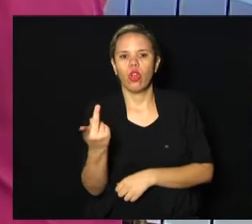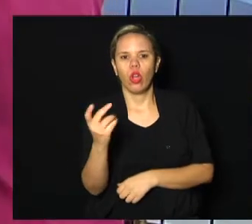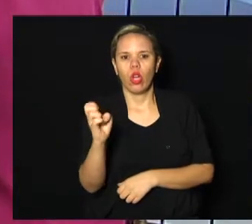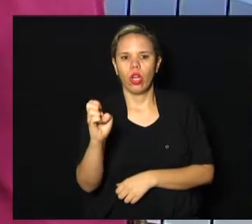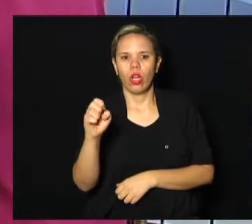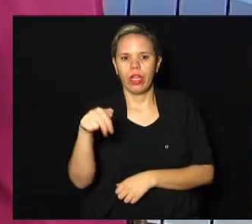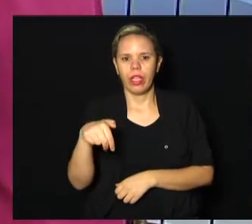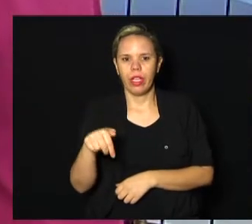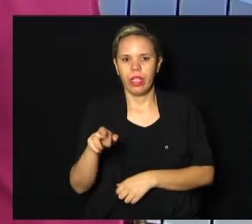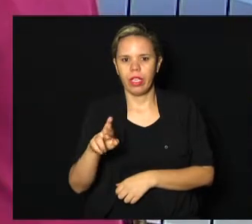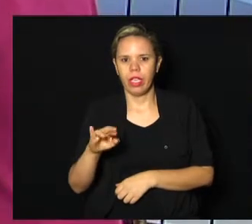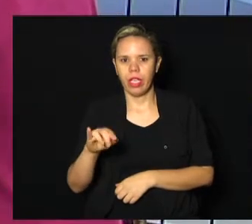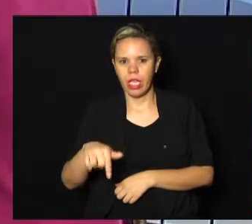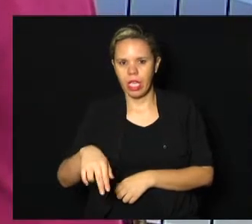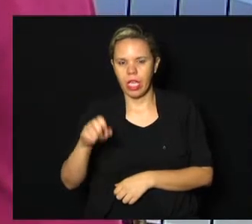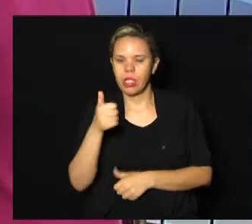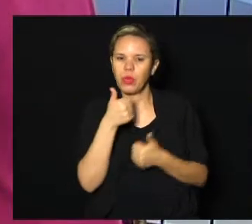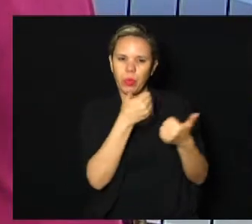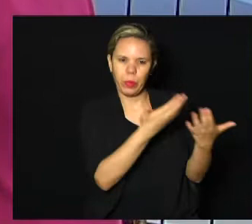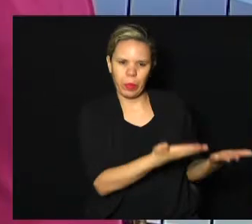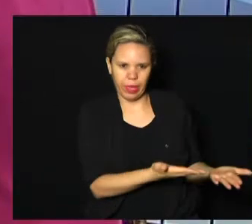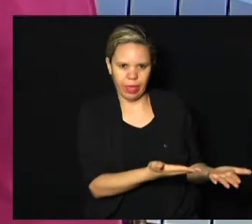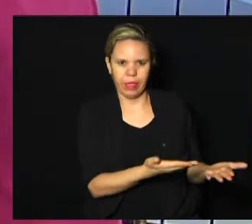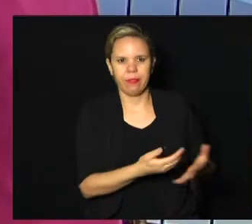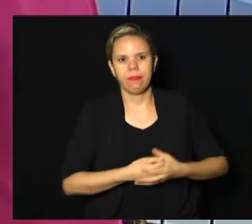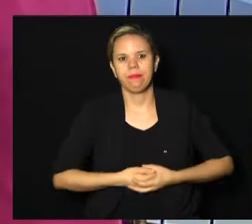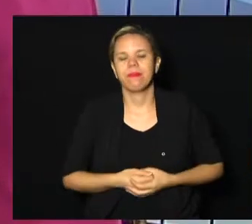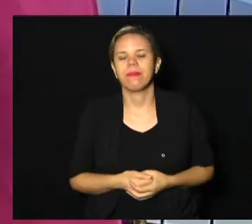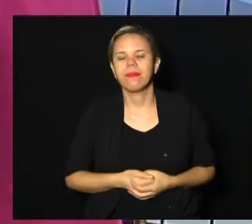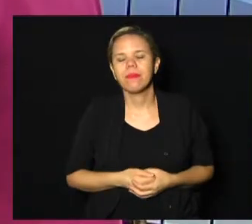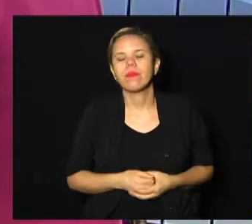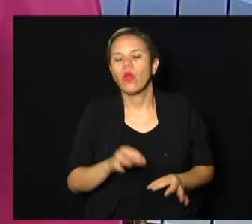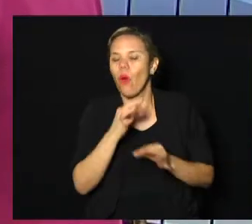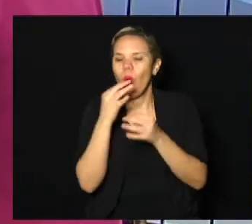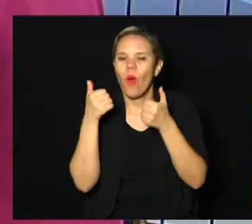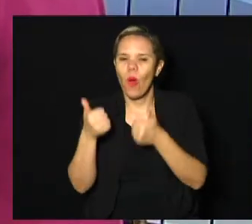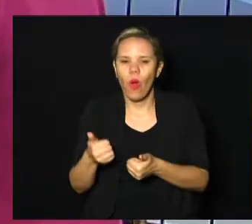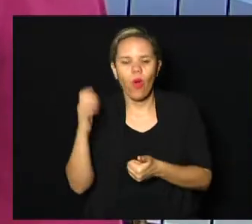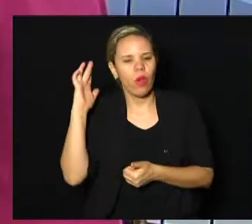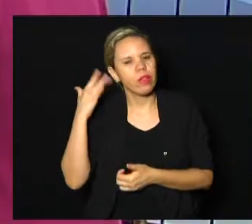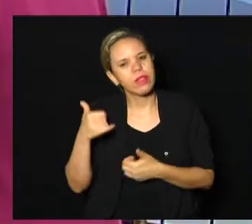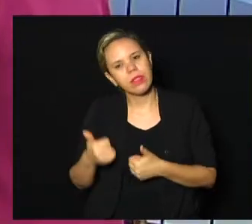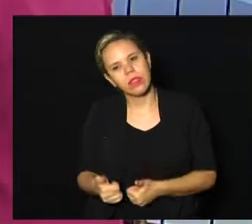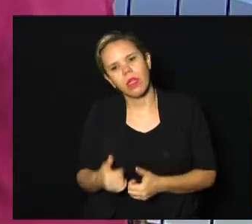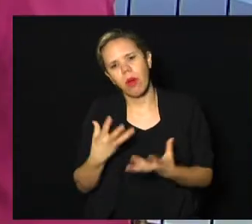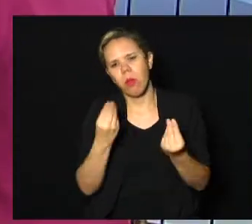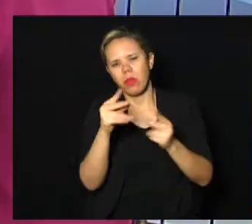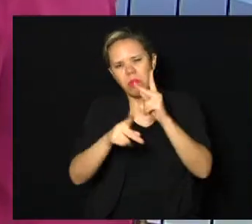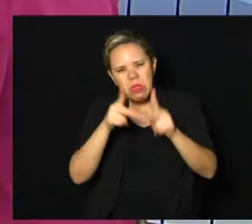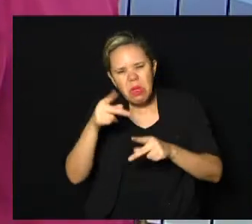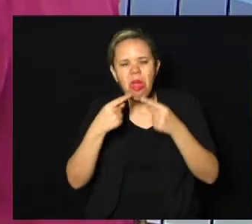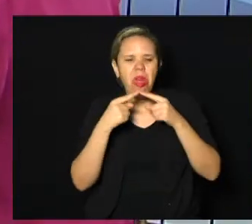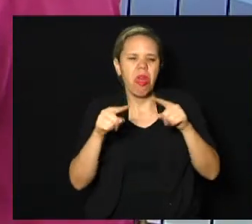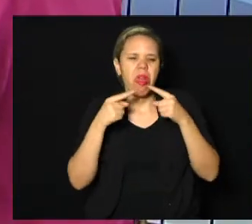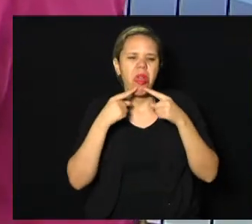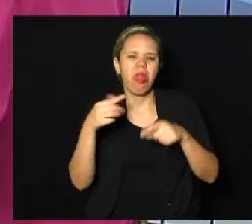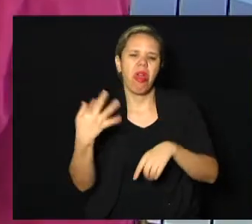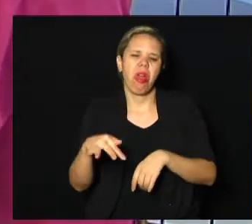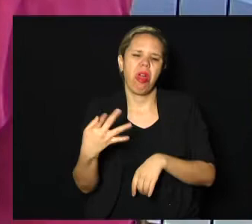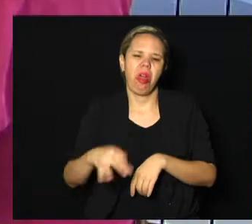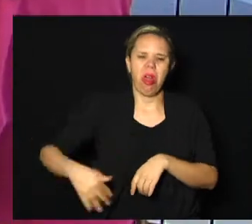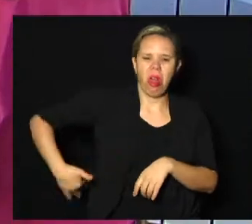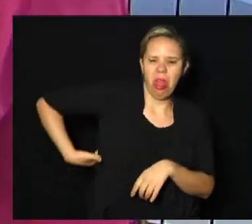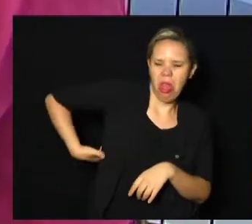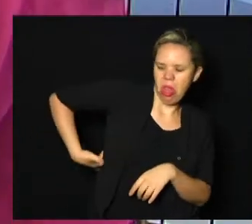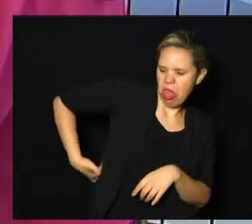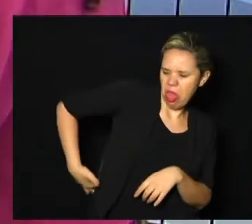bem, doutor? Oi, Andréia, tudo bom? Tudo ótimo, doutor. Tem muita gente reclamando de dor na coluna nesses tempos